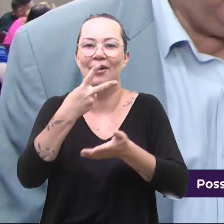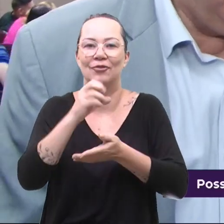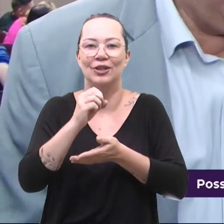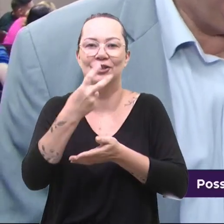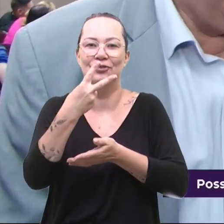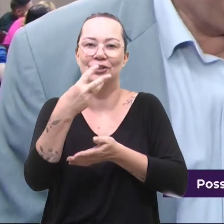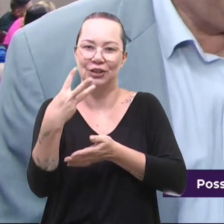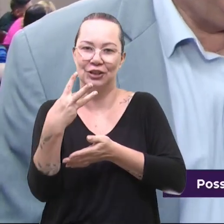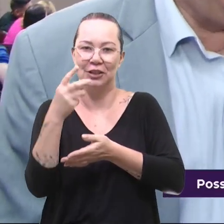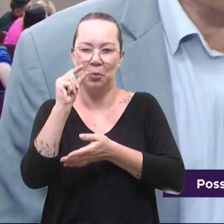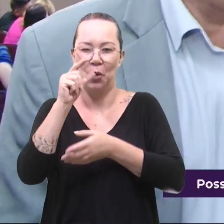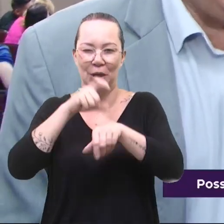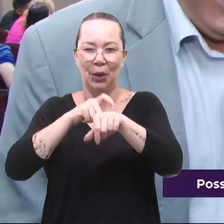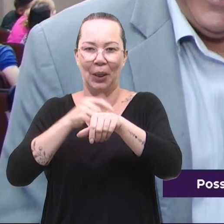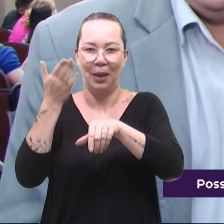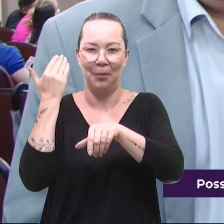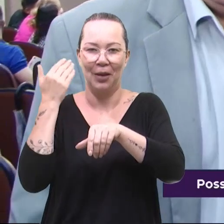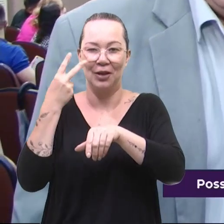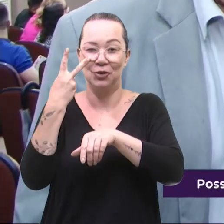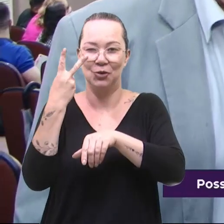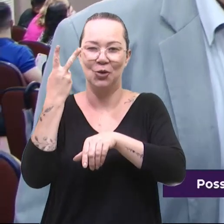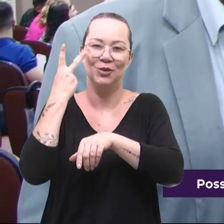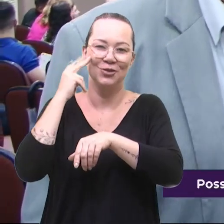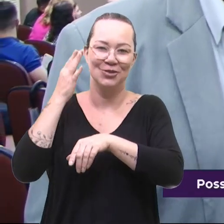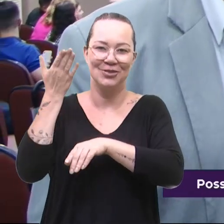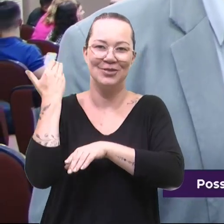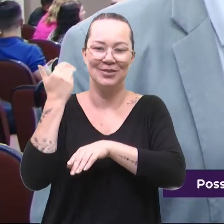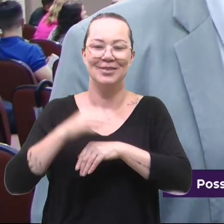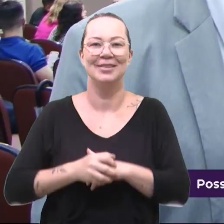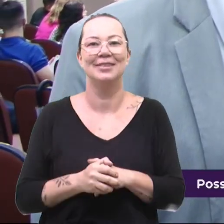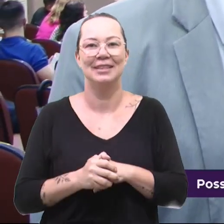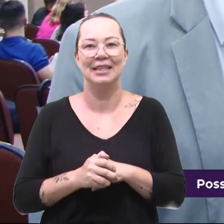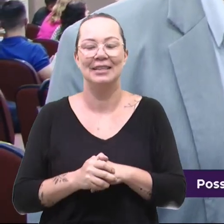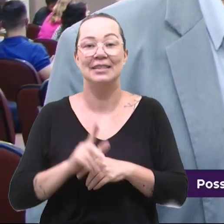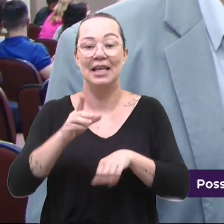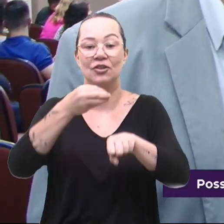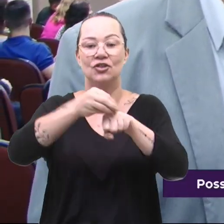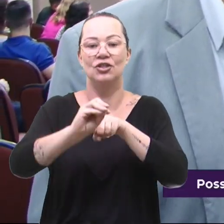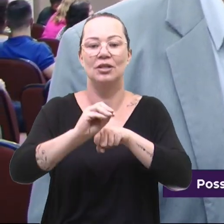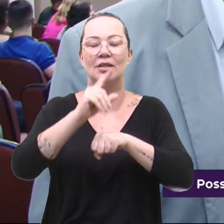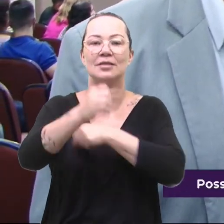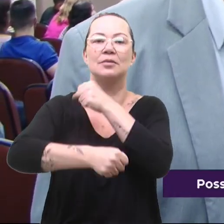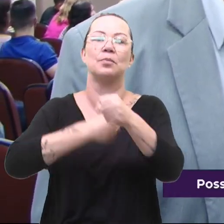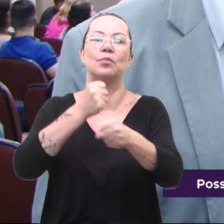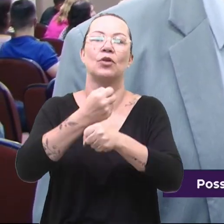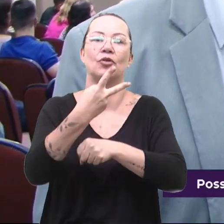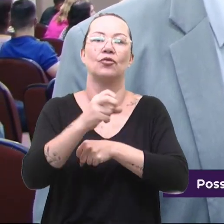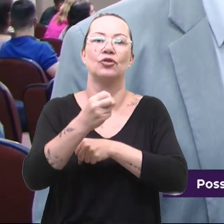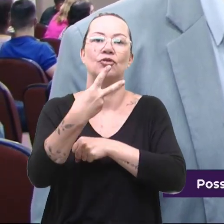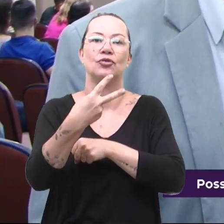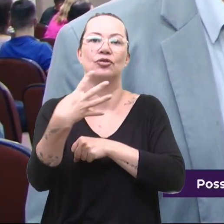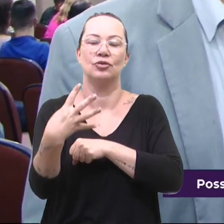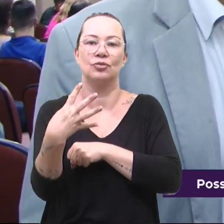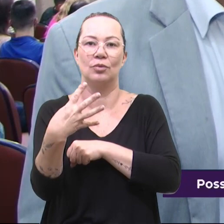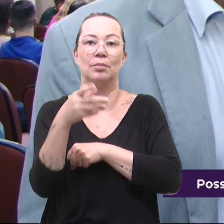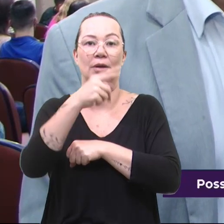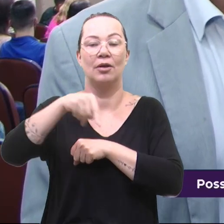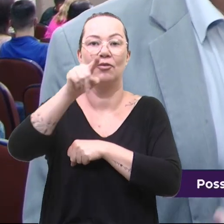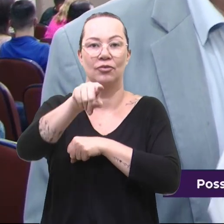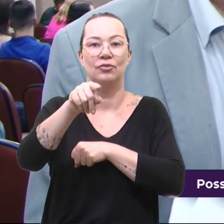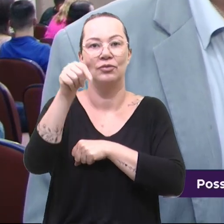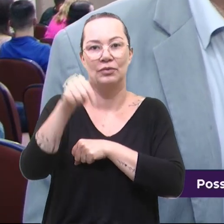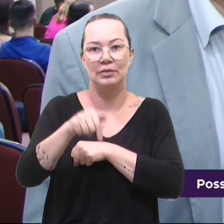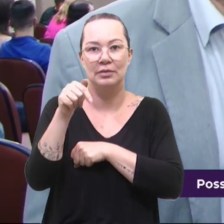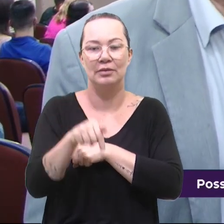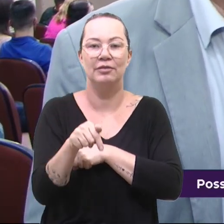né? Pouquinho tempo, 2 dias, né? E dicas para 2024 para essa mesa, você que segue na mesa,